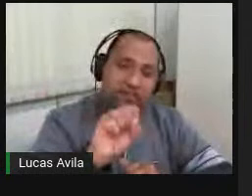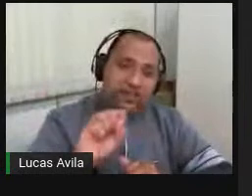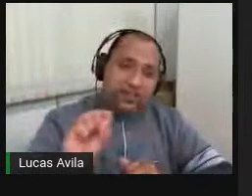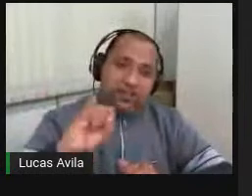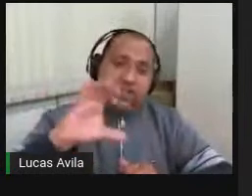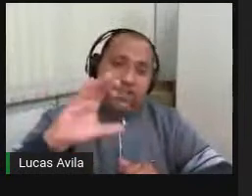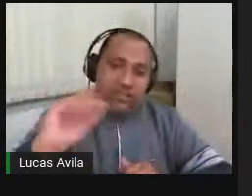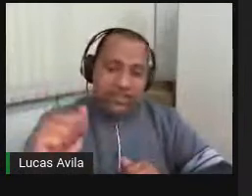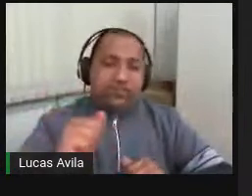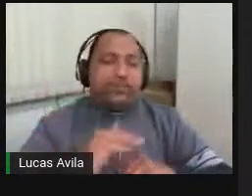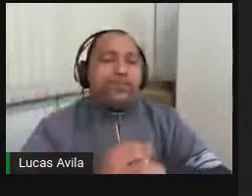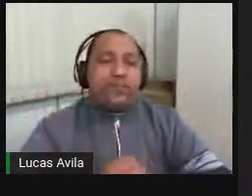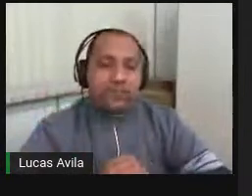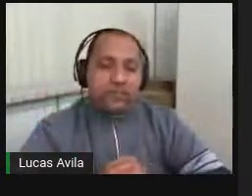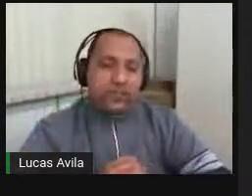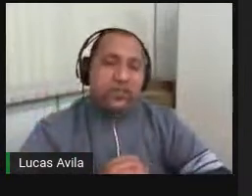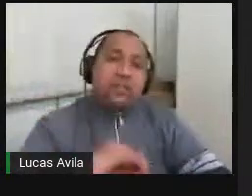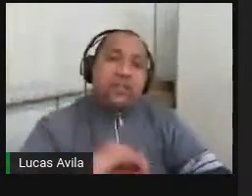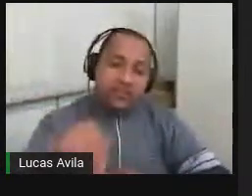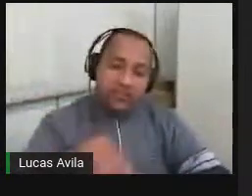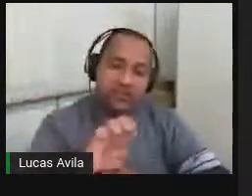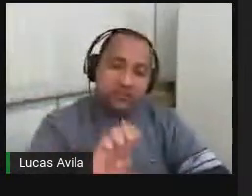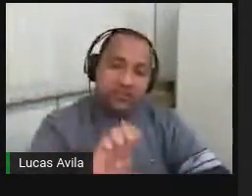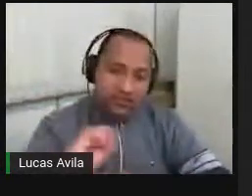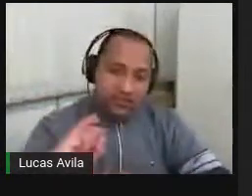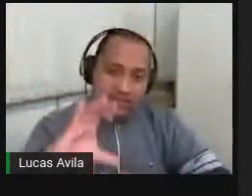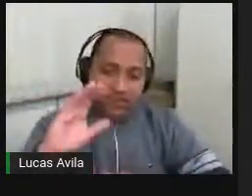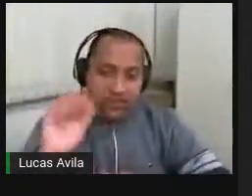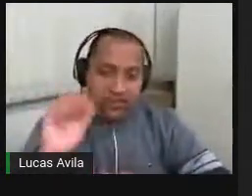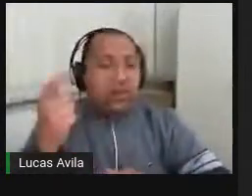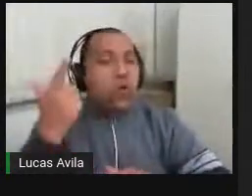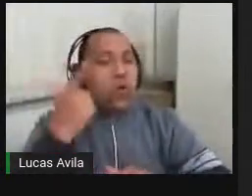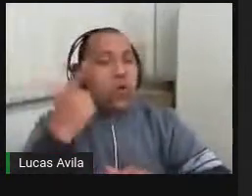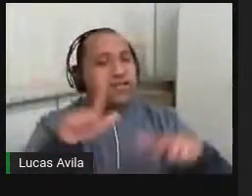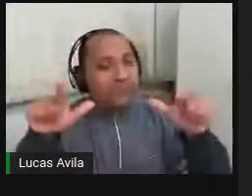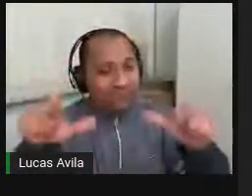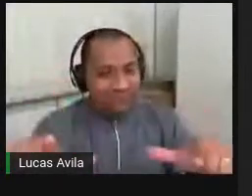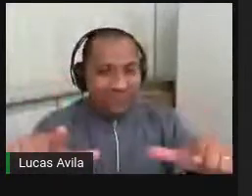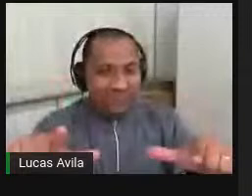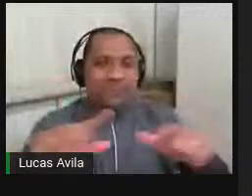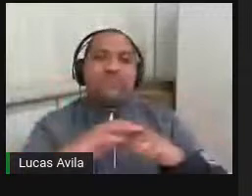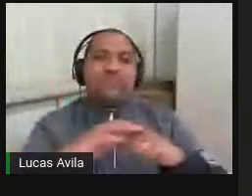Mello. Jéssica Reis de Mello, confira o teu grau.